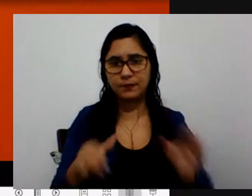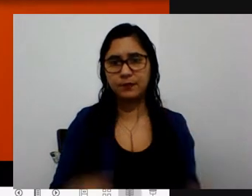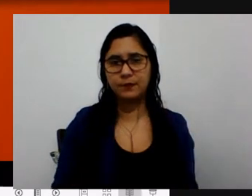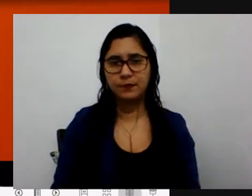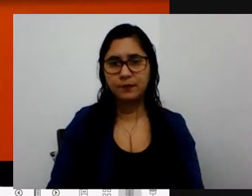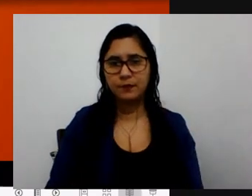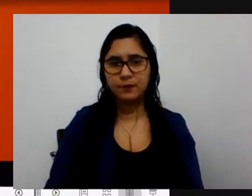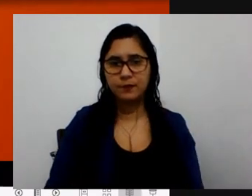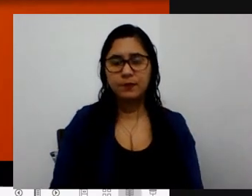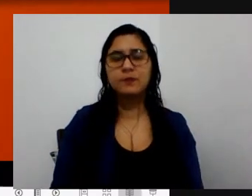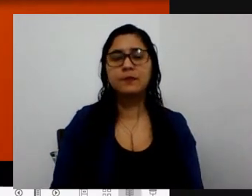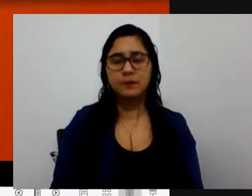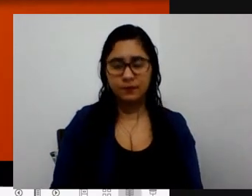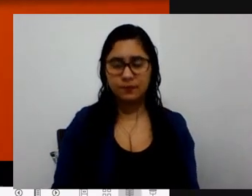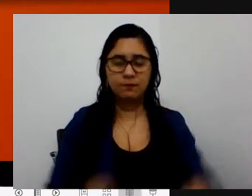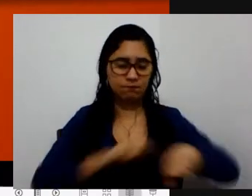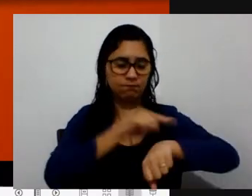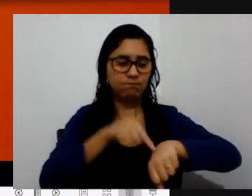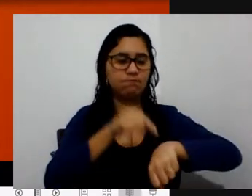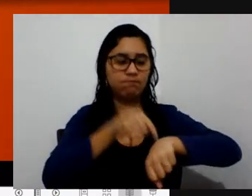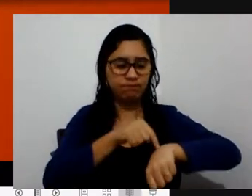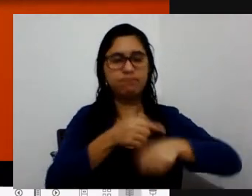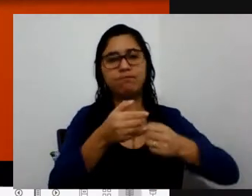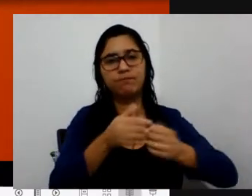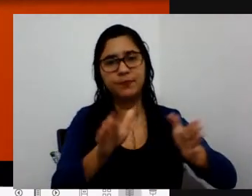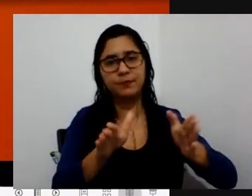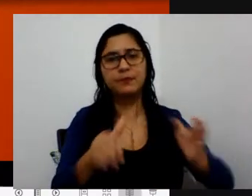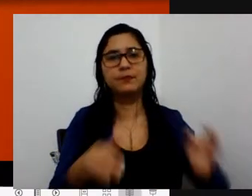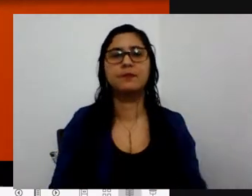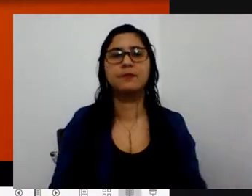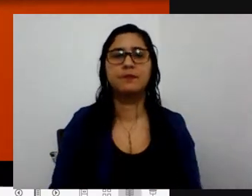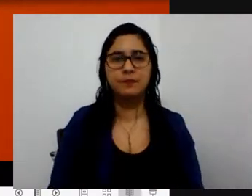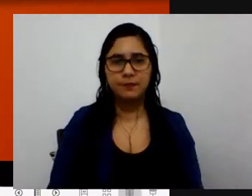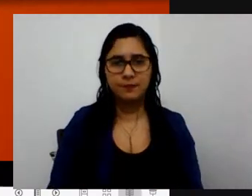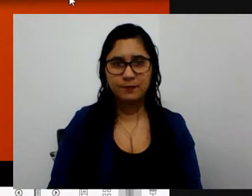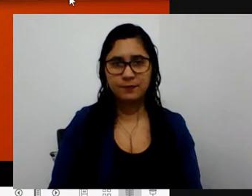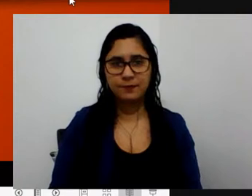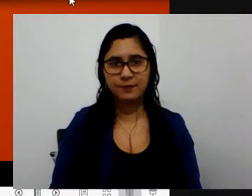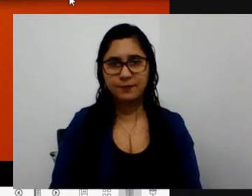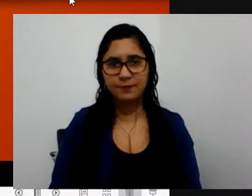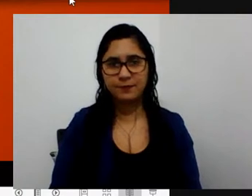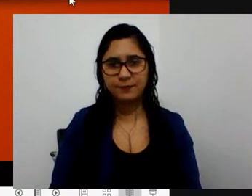tá bom. Então, rodando o cronômetro, então, professora. Isto.